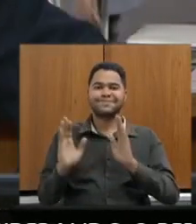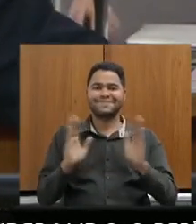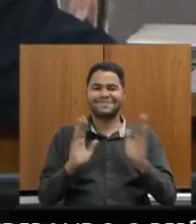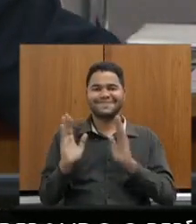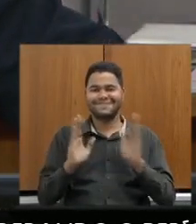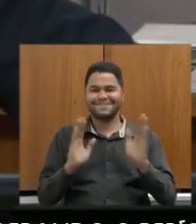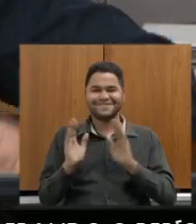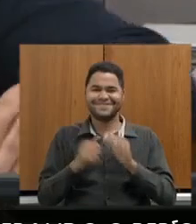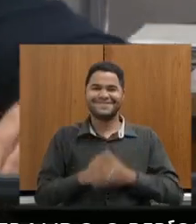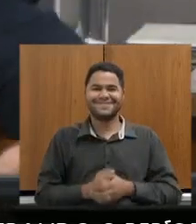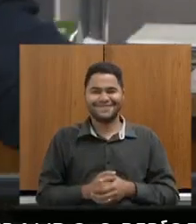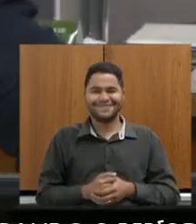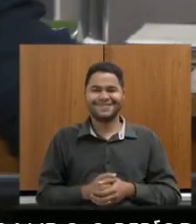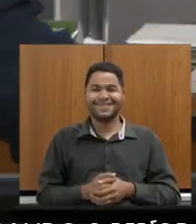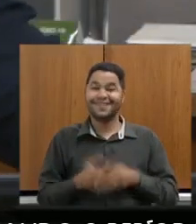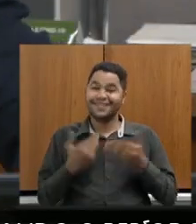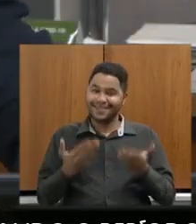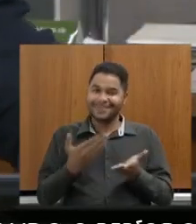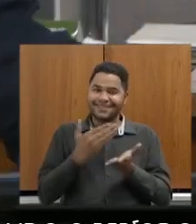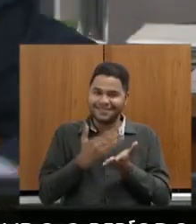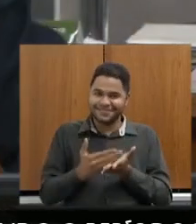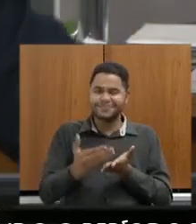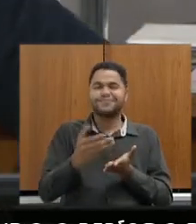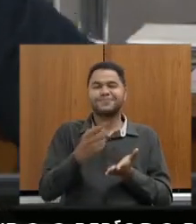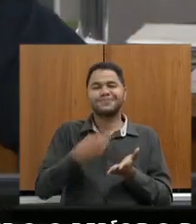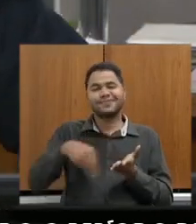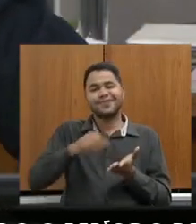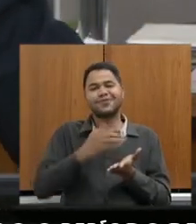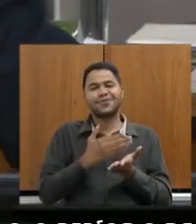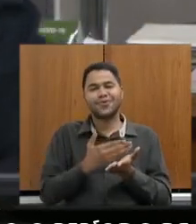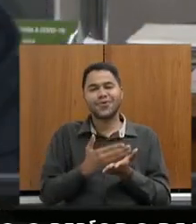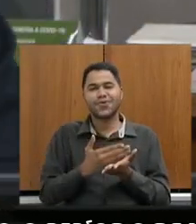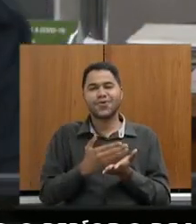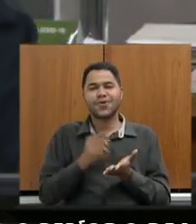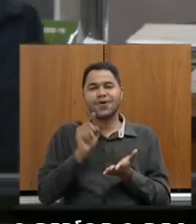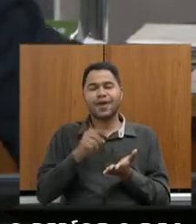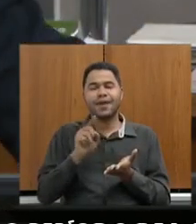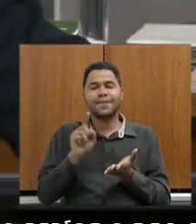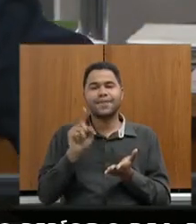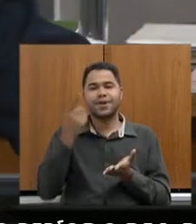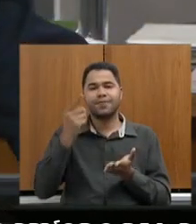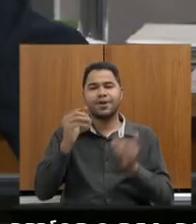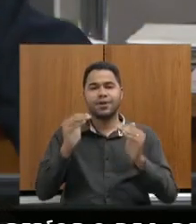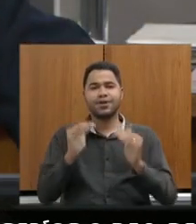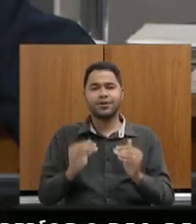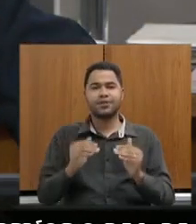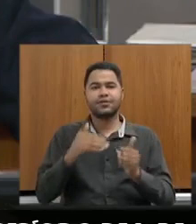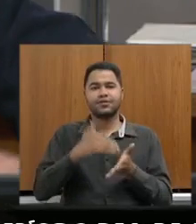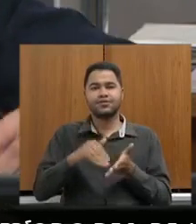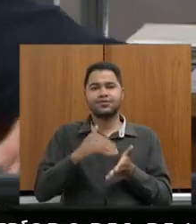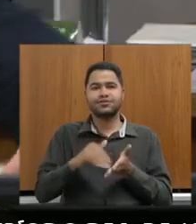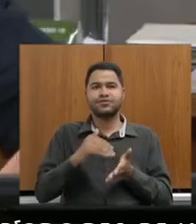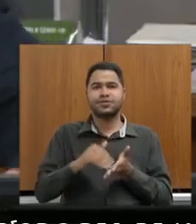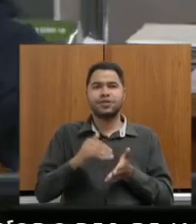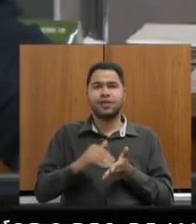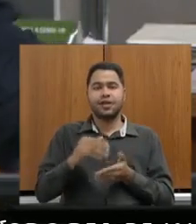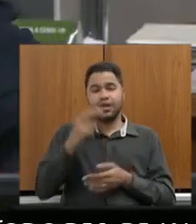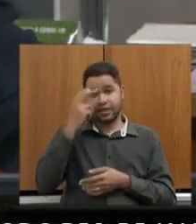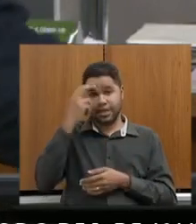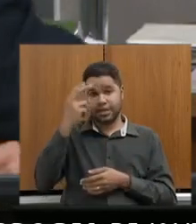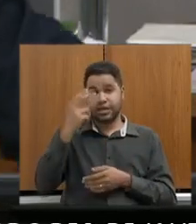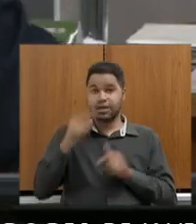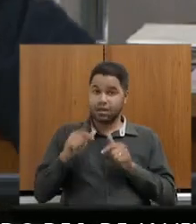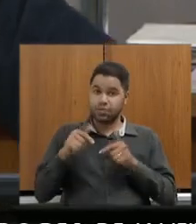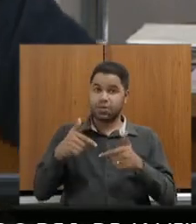é Inicialmente nós vamos começar com a nossa primeira eu gostaria subsecretaria de inteligência atuação